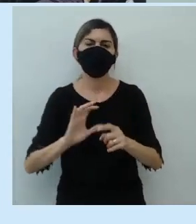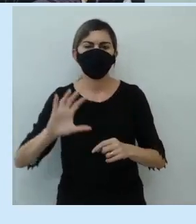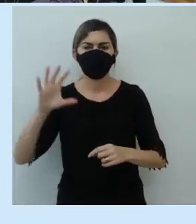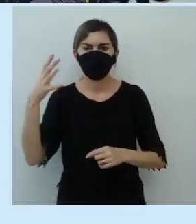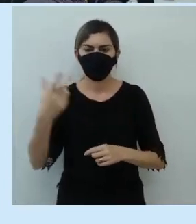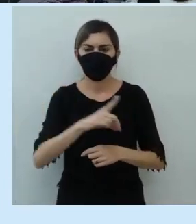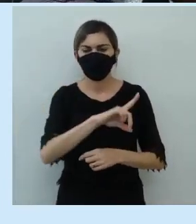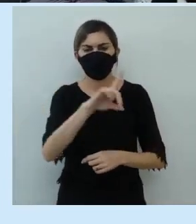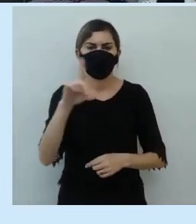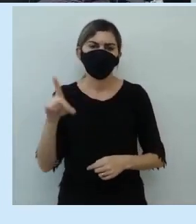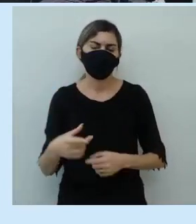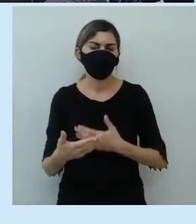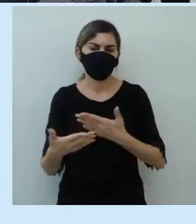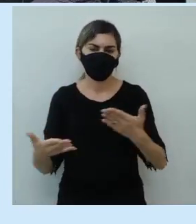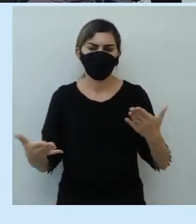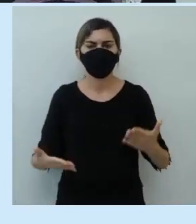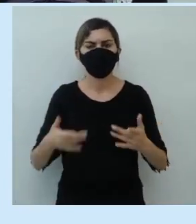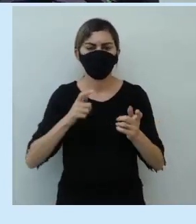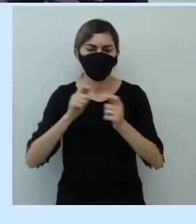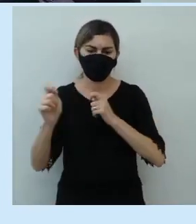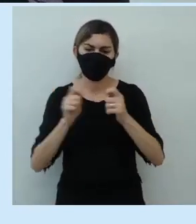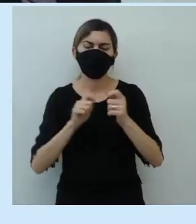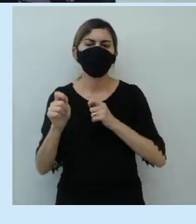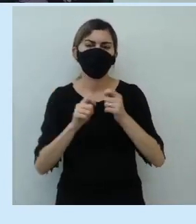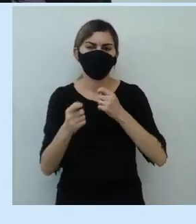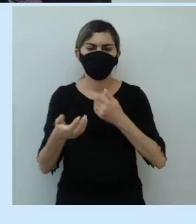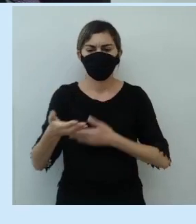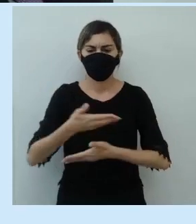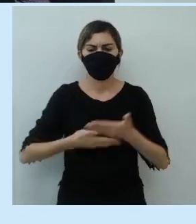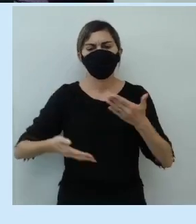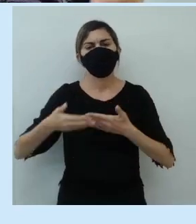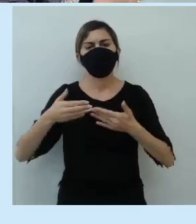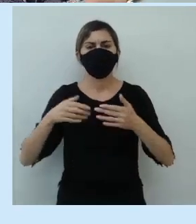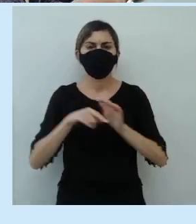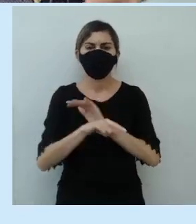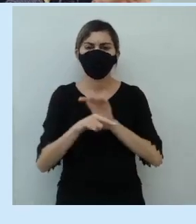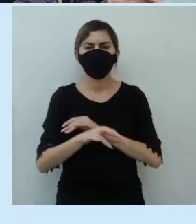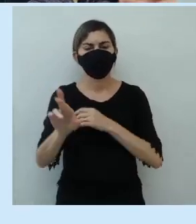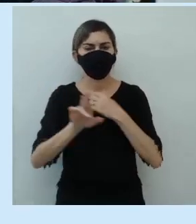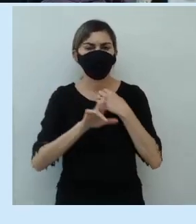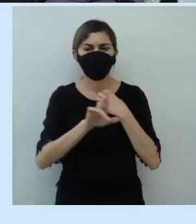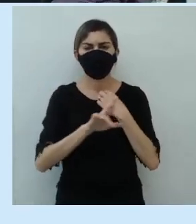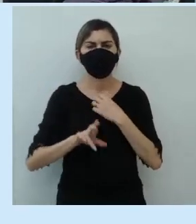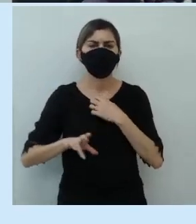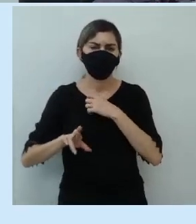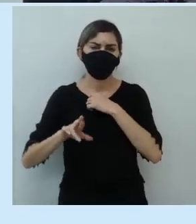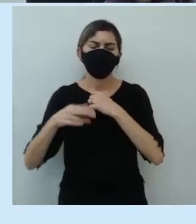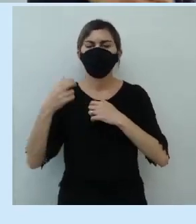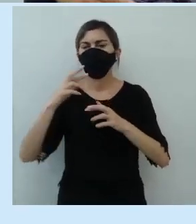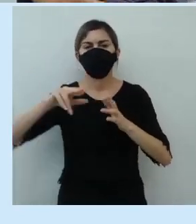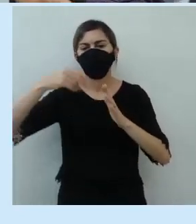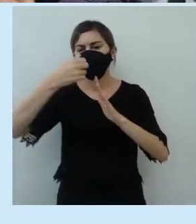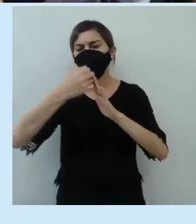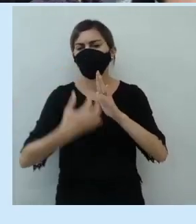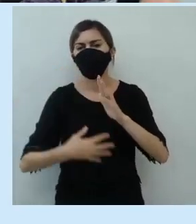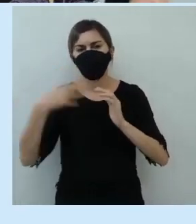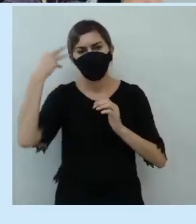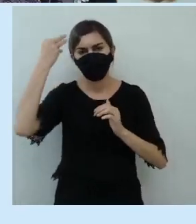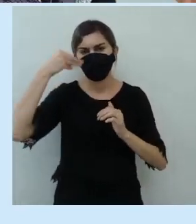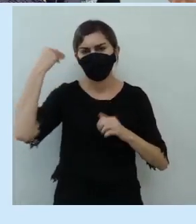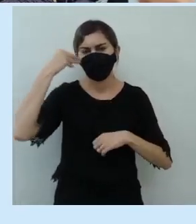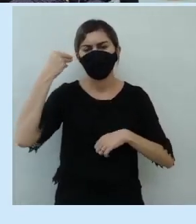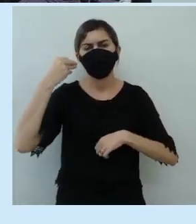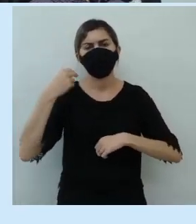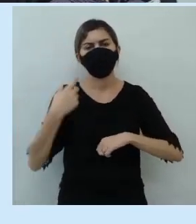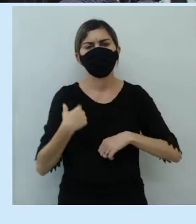do dia a dia. Não é uma entrevista em que você faz um jogo de perguntas e respostas. Não é um relato de uma experiência,